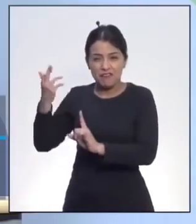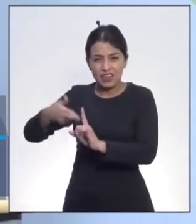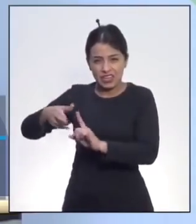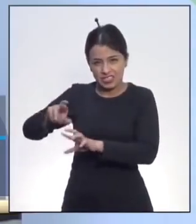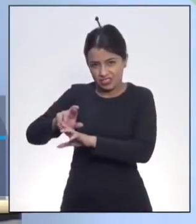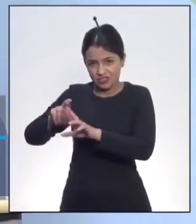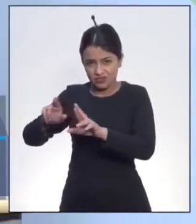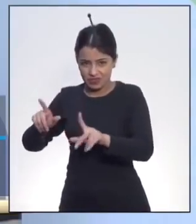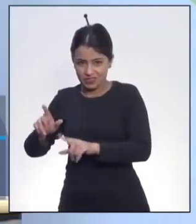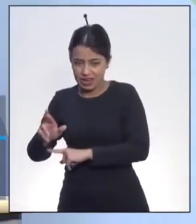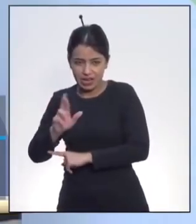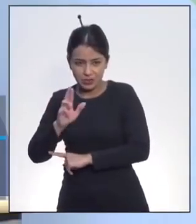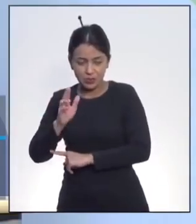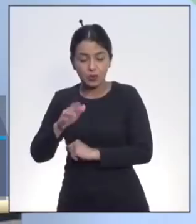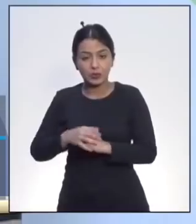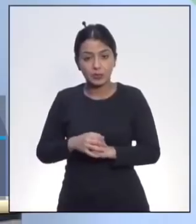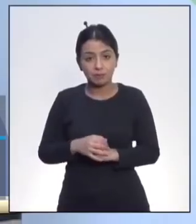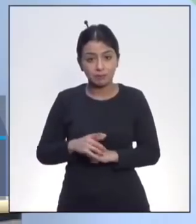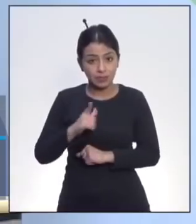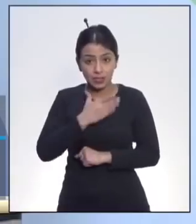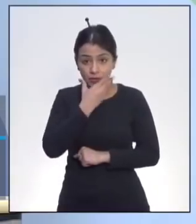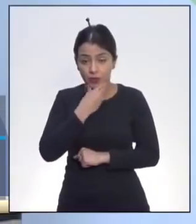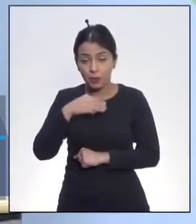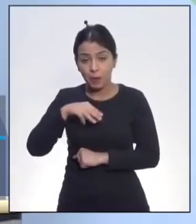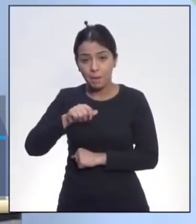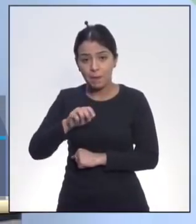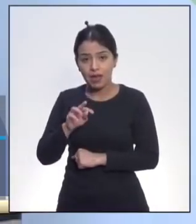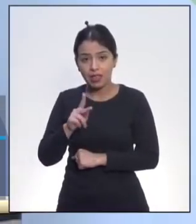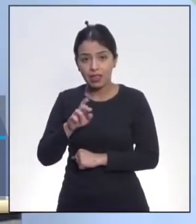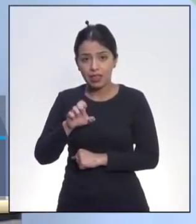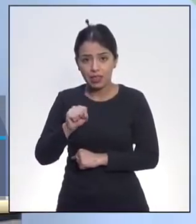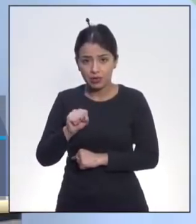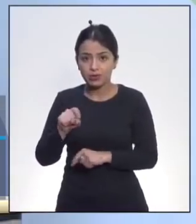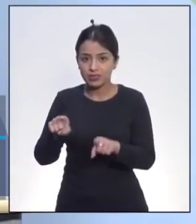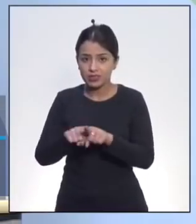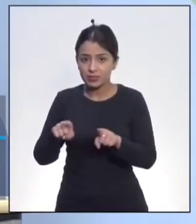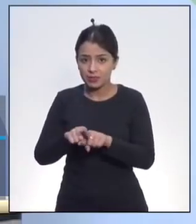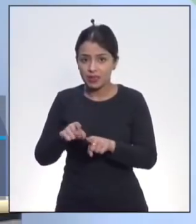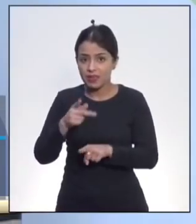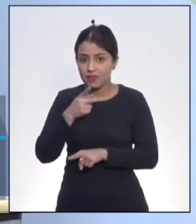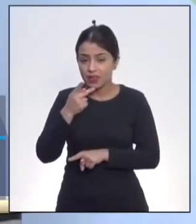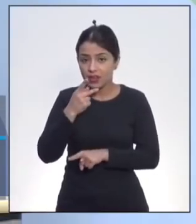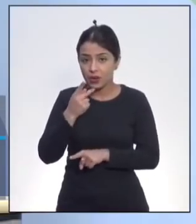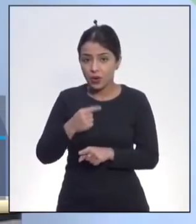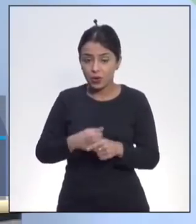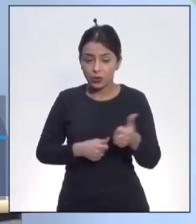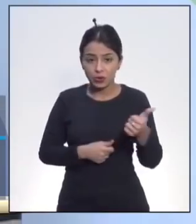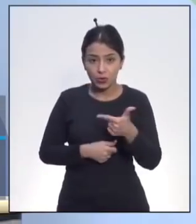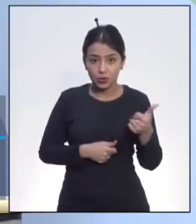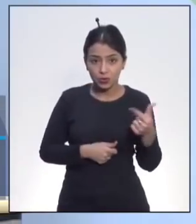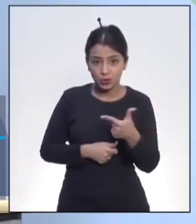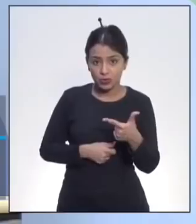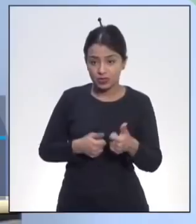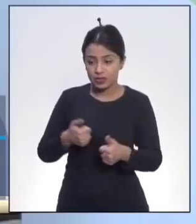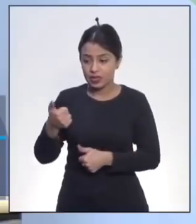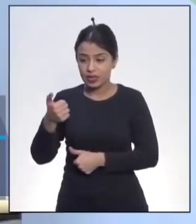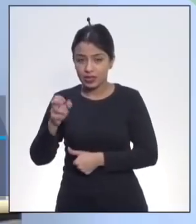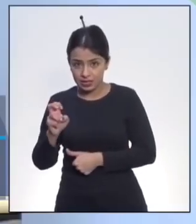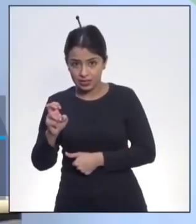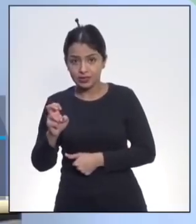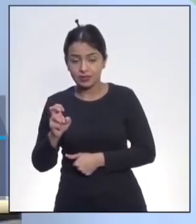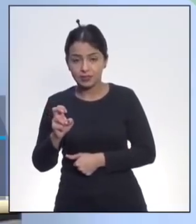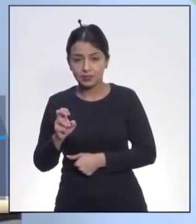resposta. O Matheus respondeu 12 a 15 dúzias, e mais uma que eu achei